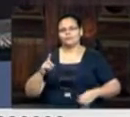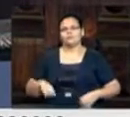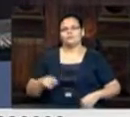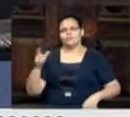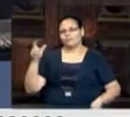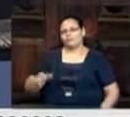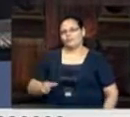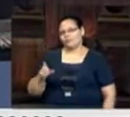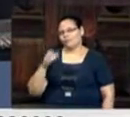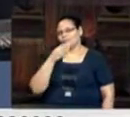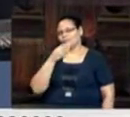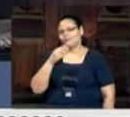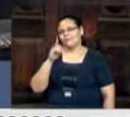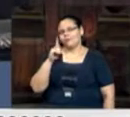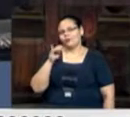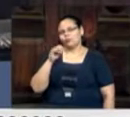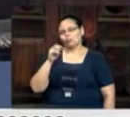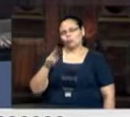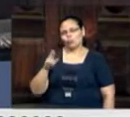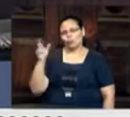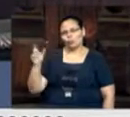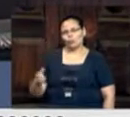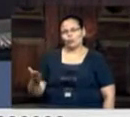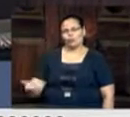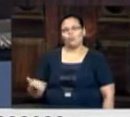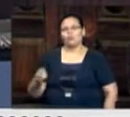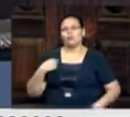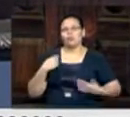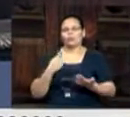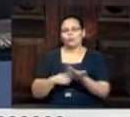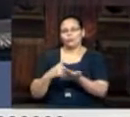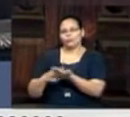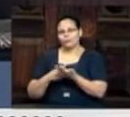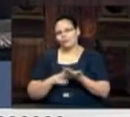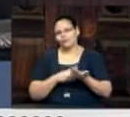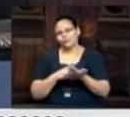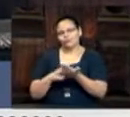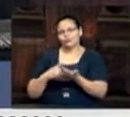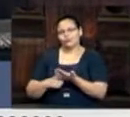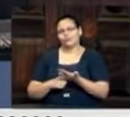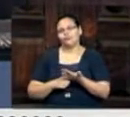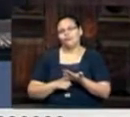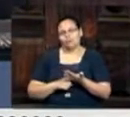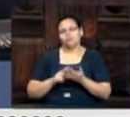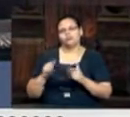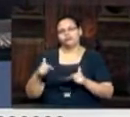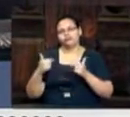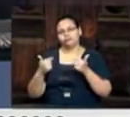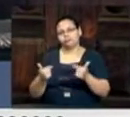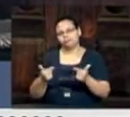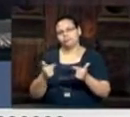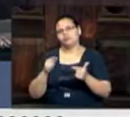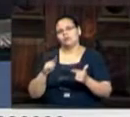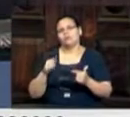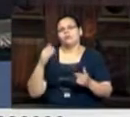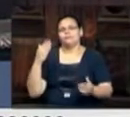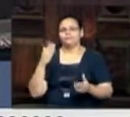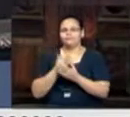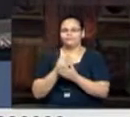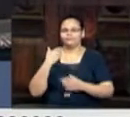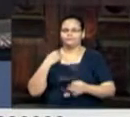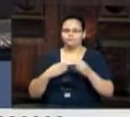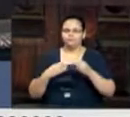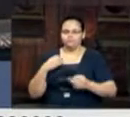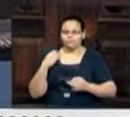defensor e saímos de lá com o compromisso da Defensoria de se movimentar por meio de uma ação